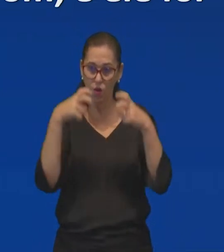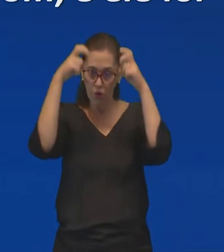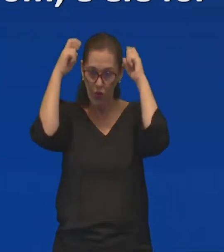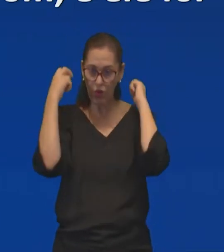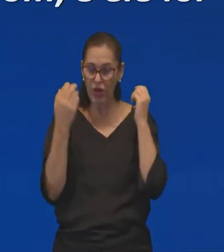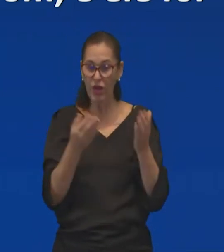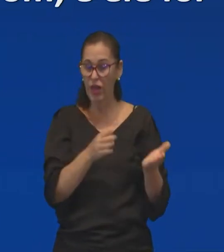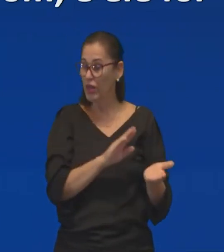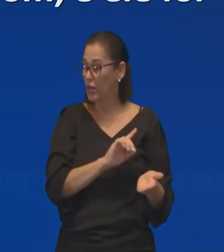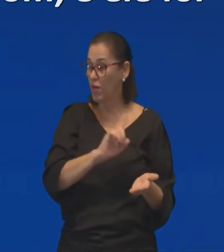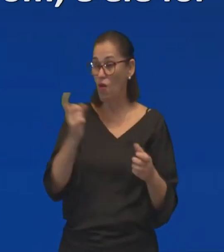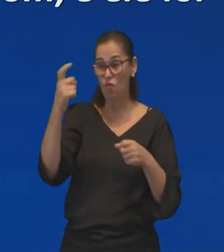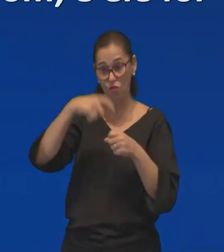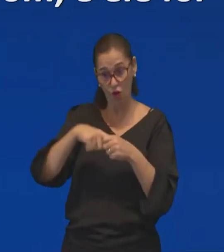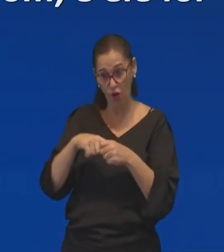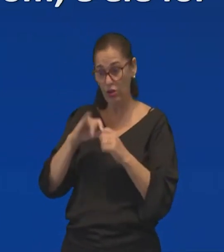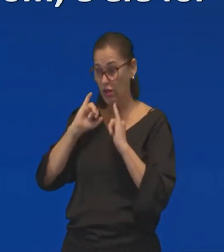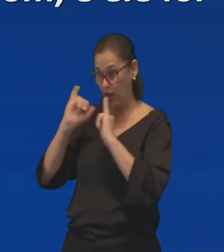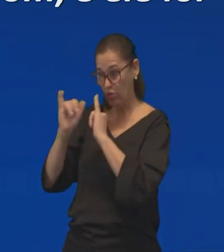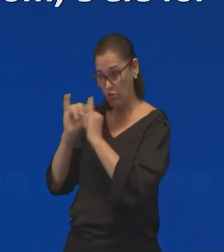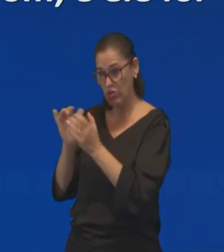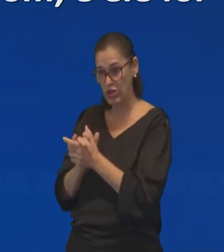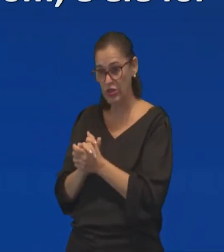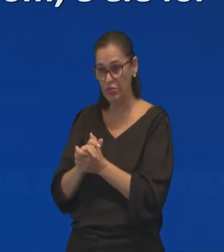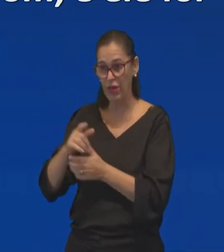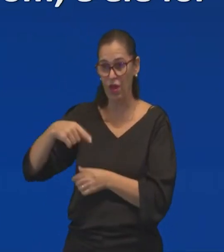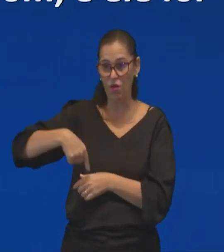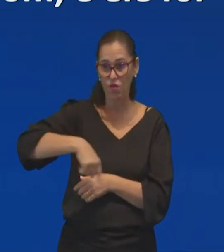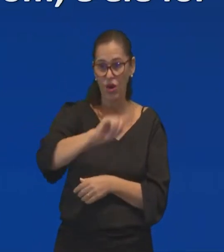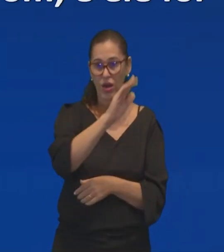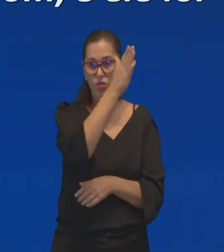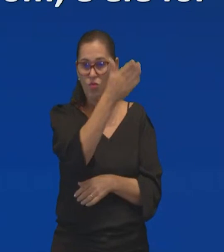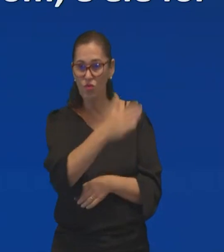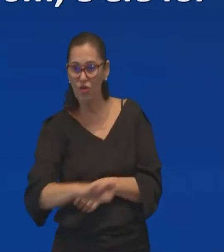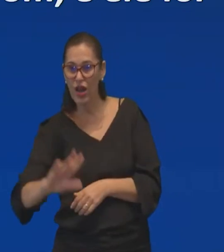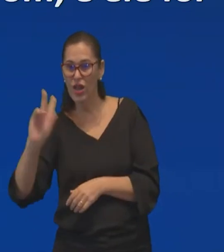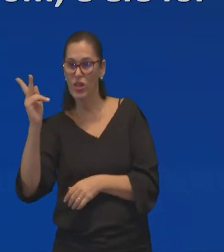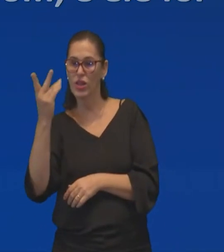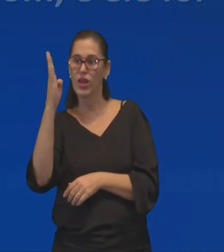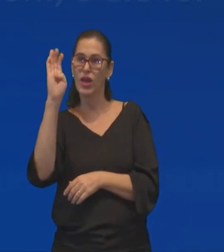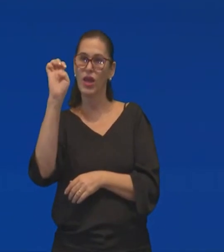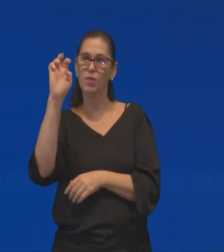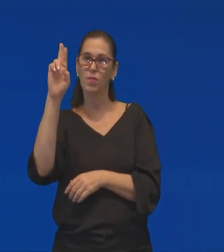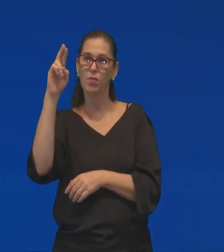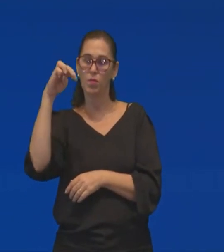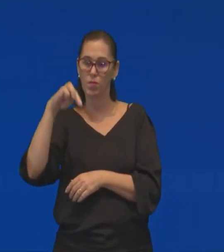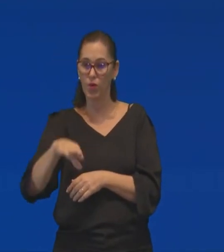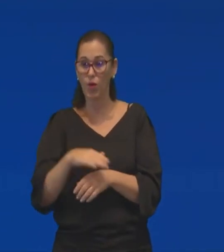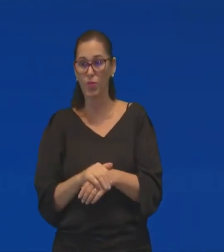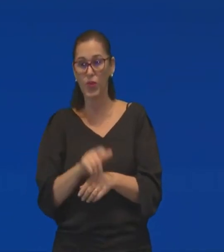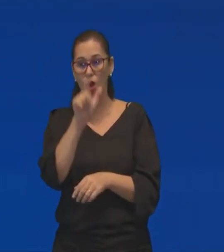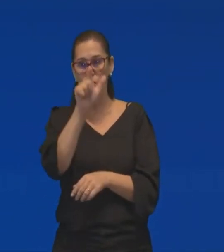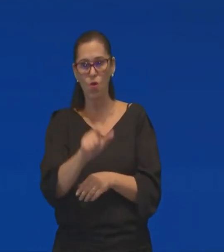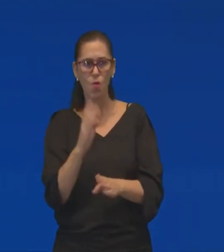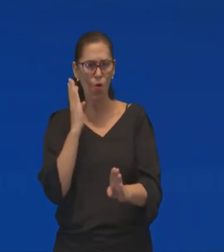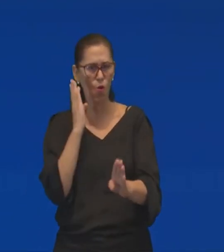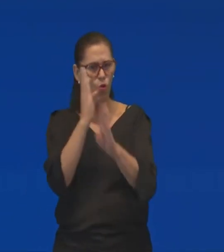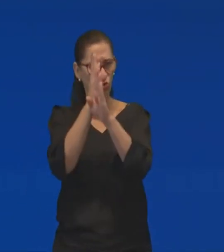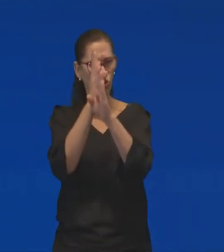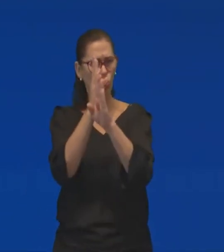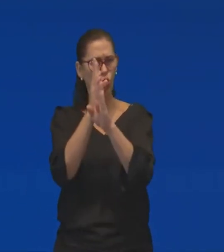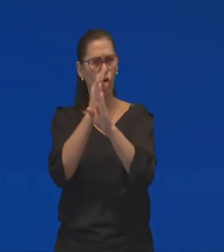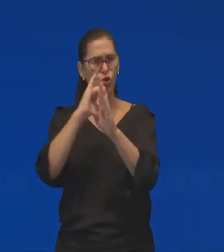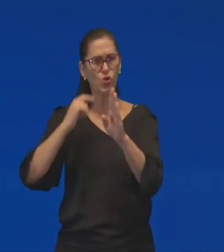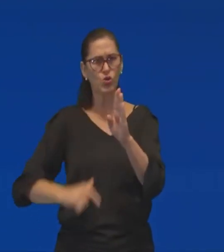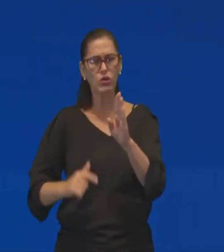traze-me notícias. Então o enviou do vale de Hebrom, e ele foi a Siquém. E um homem encontrou a José, que